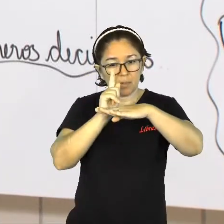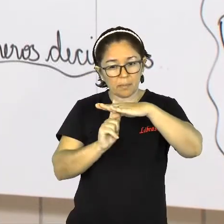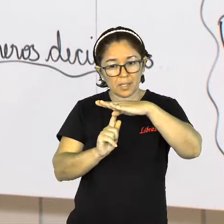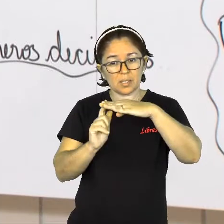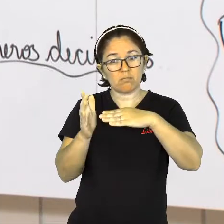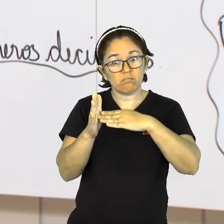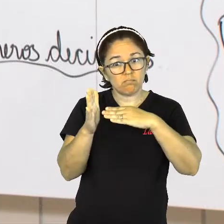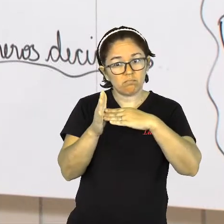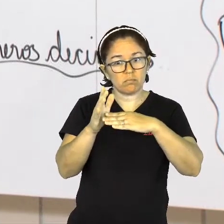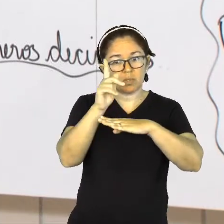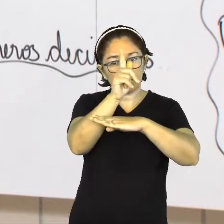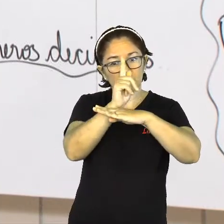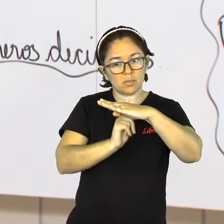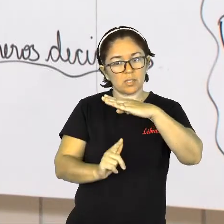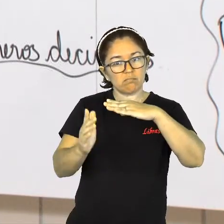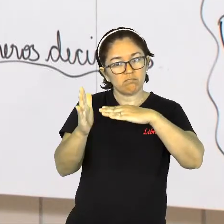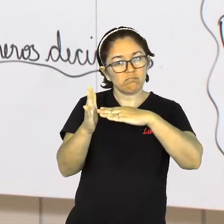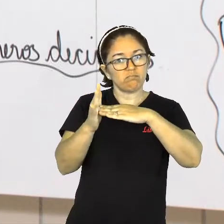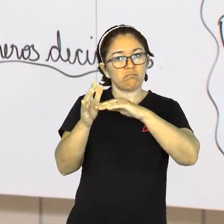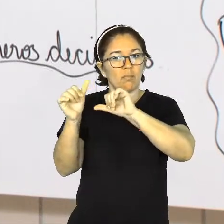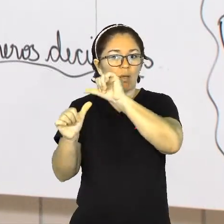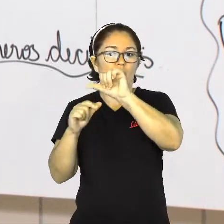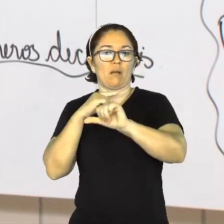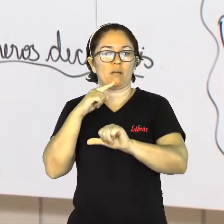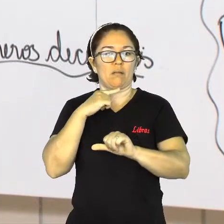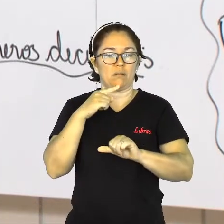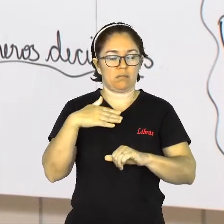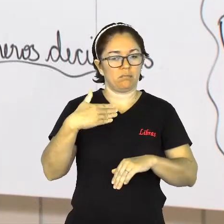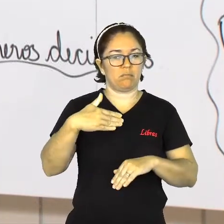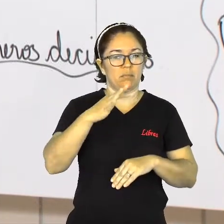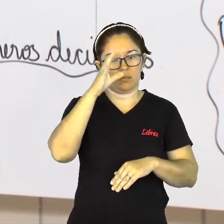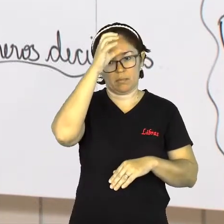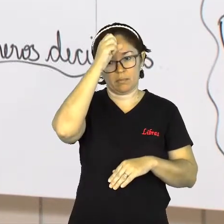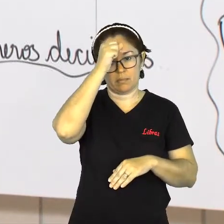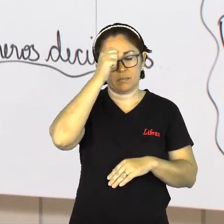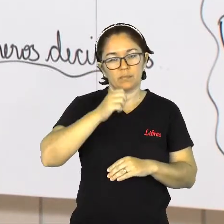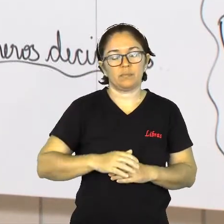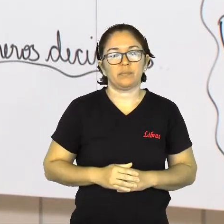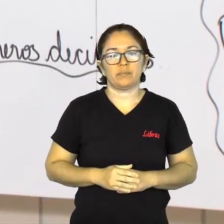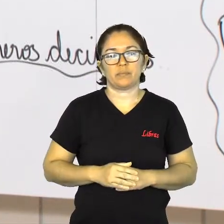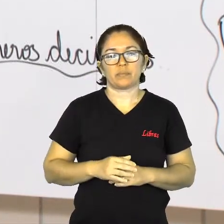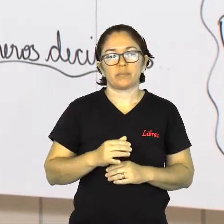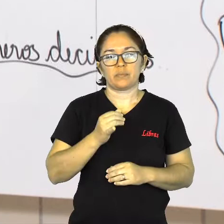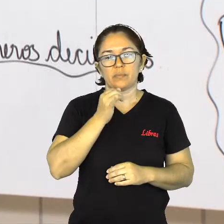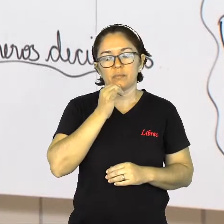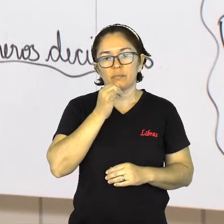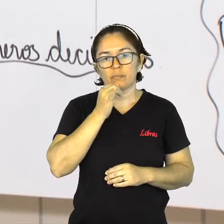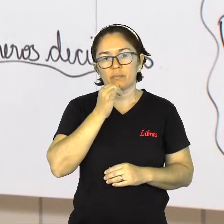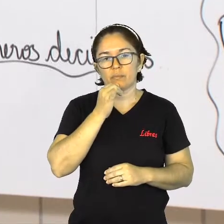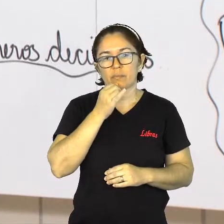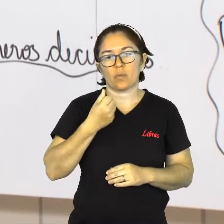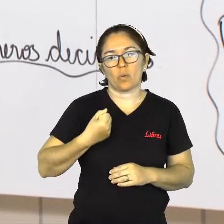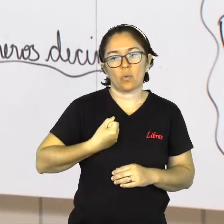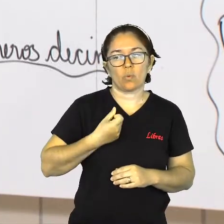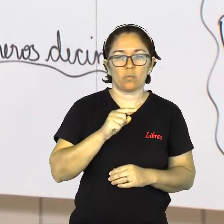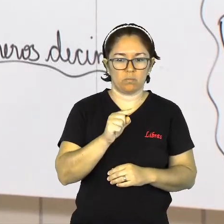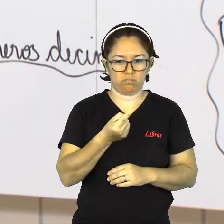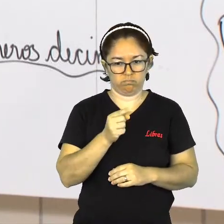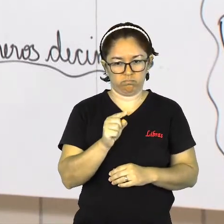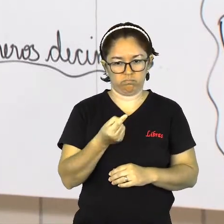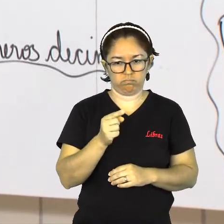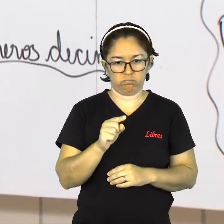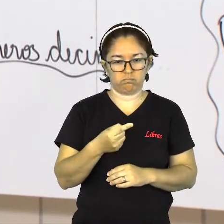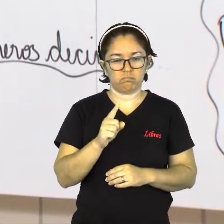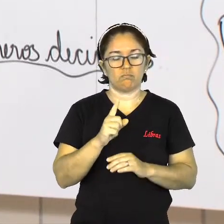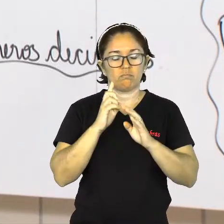aqui eu só estou fazendo essa transformação. Olha só, a comparação de números decimais, eu quero que você veja,